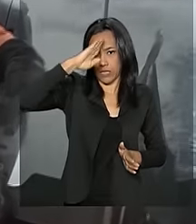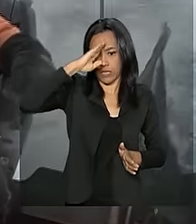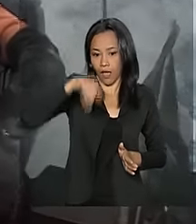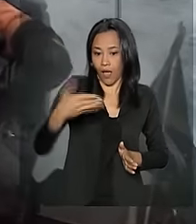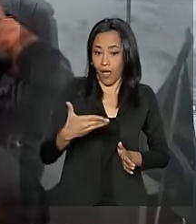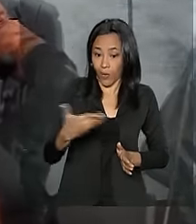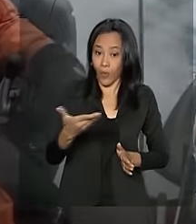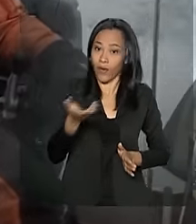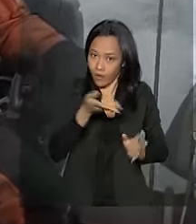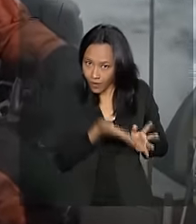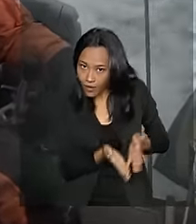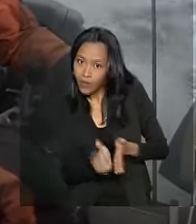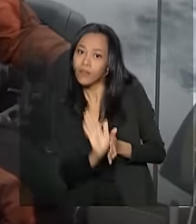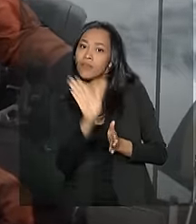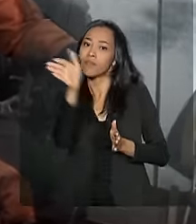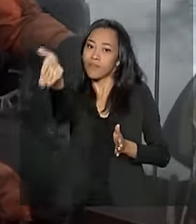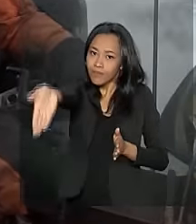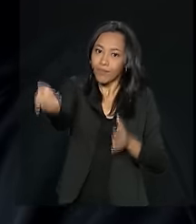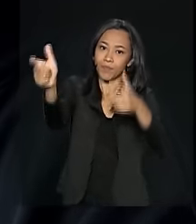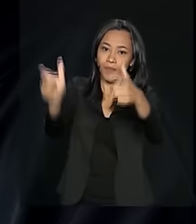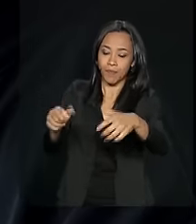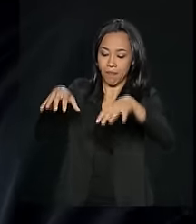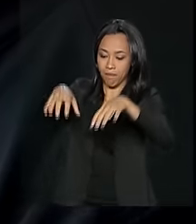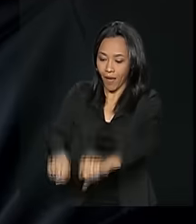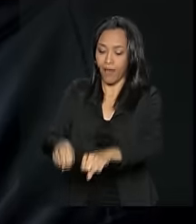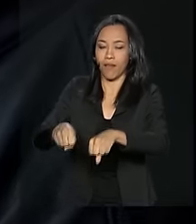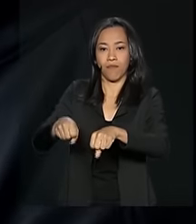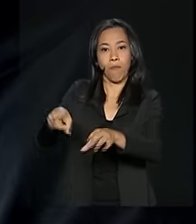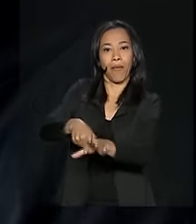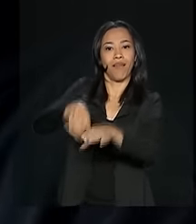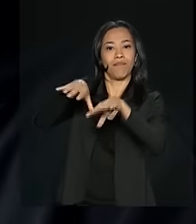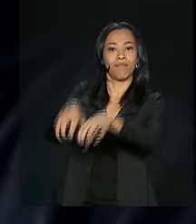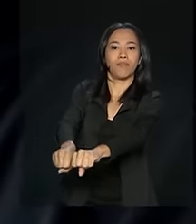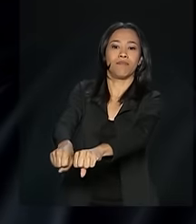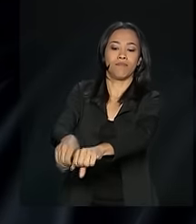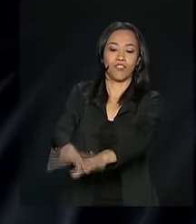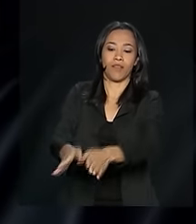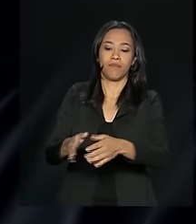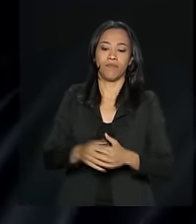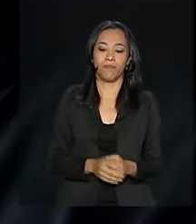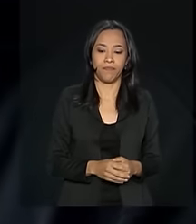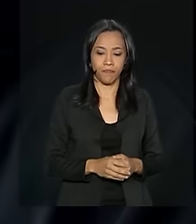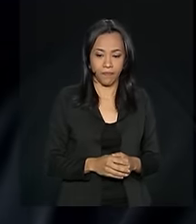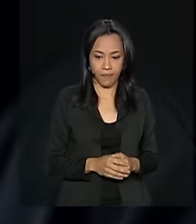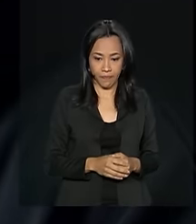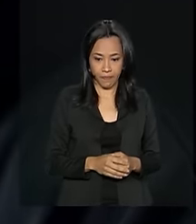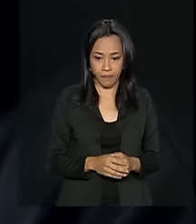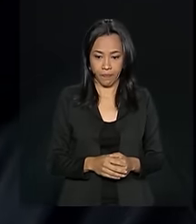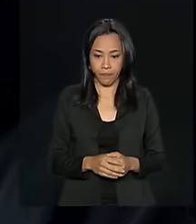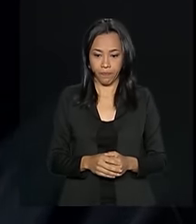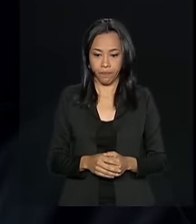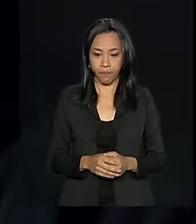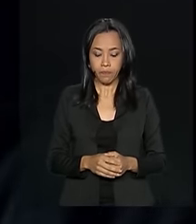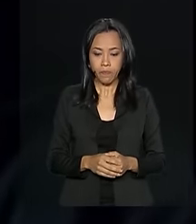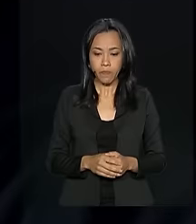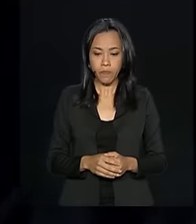de colocar os pés no continente gelado. Ferraz aqui, Ari. Aqui Ferraz,